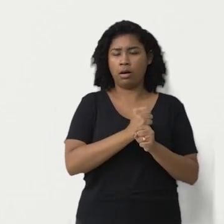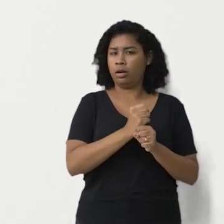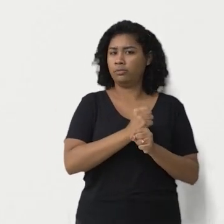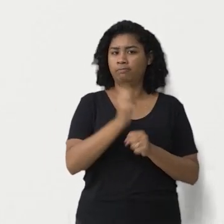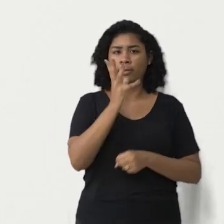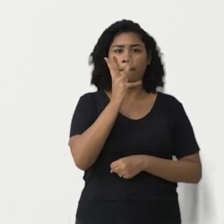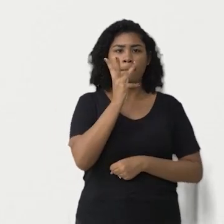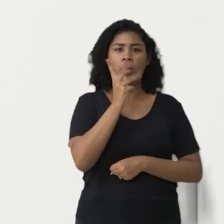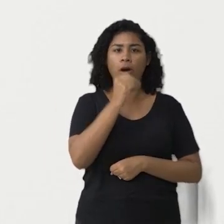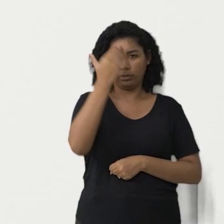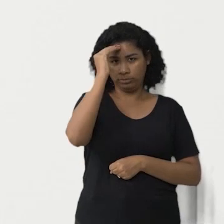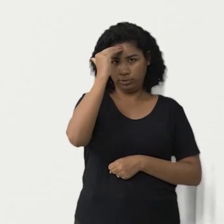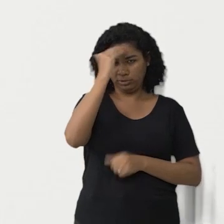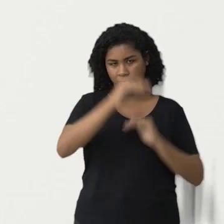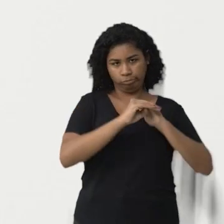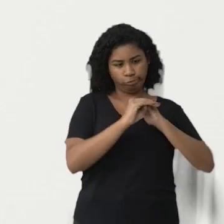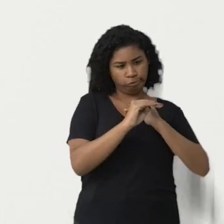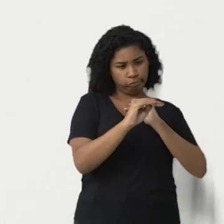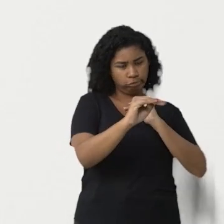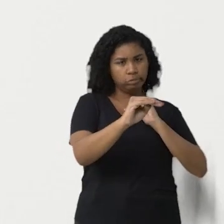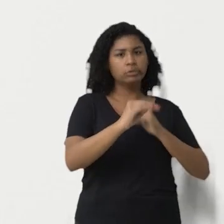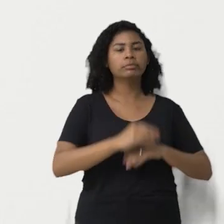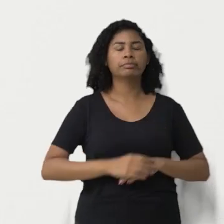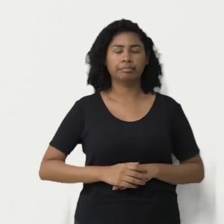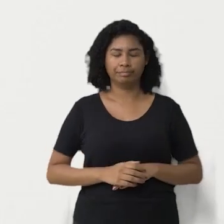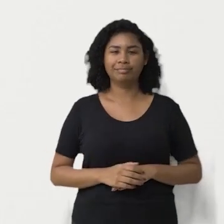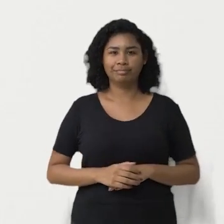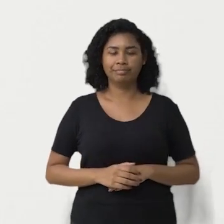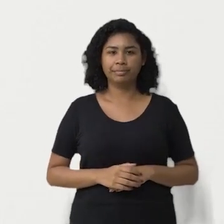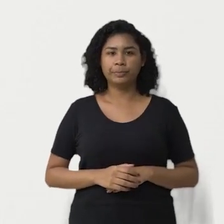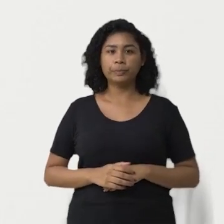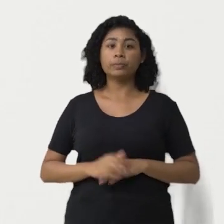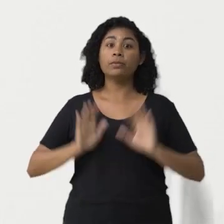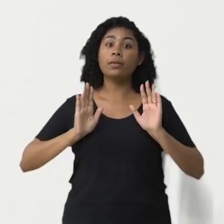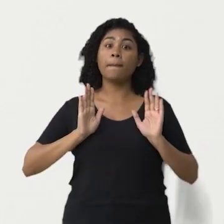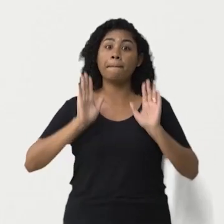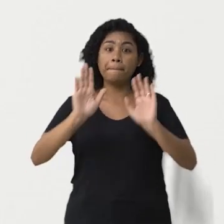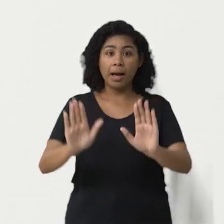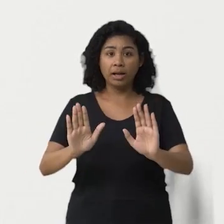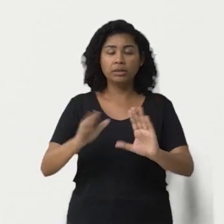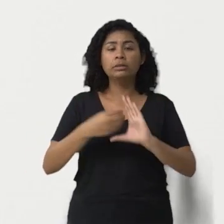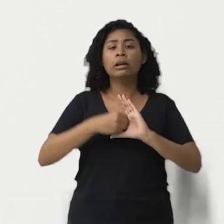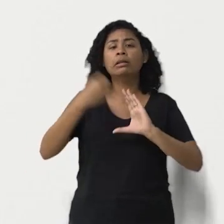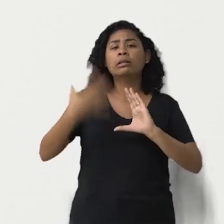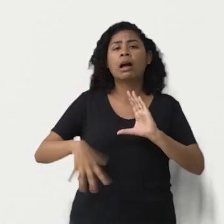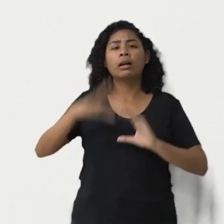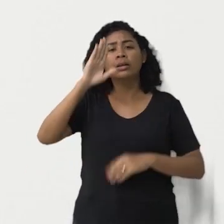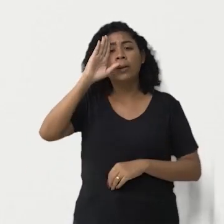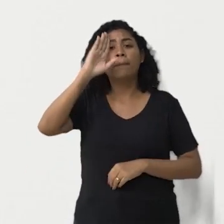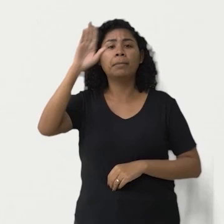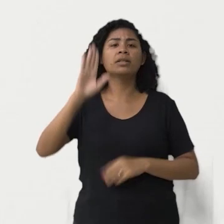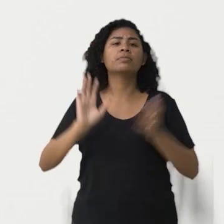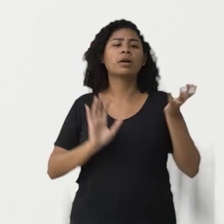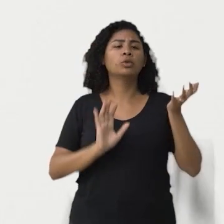determinado período de, no mínimo, 30 anos. Agora, quais serão as características dos climas aqui no